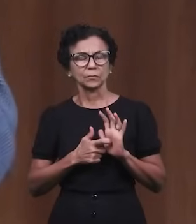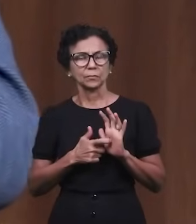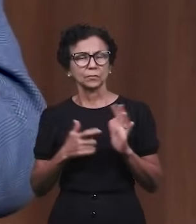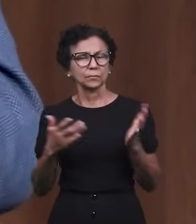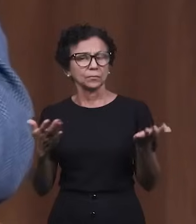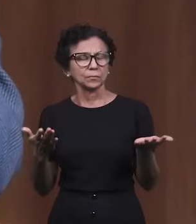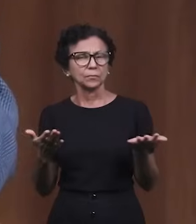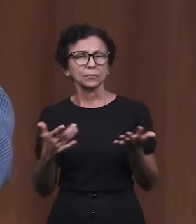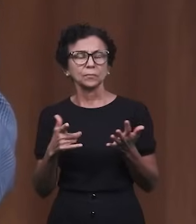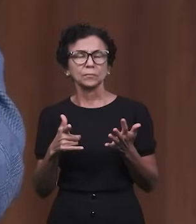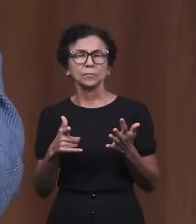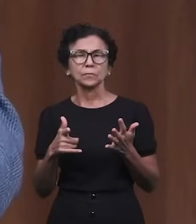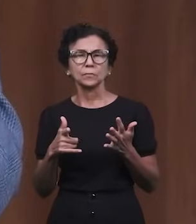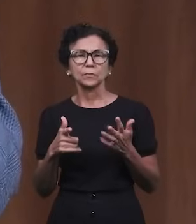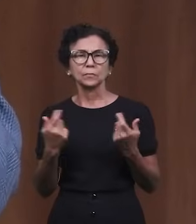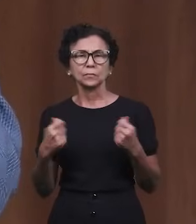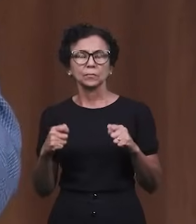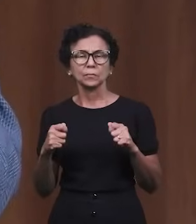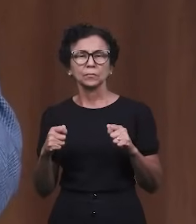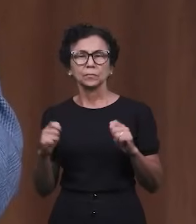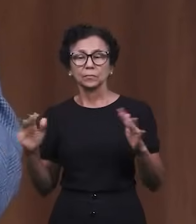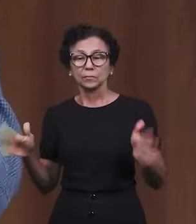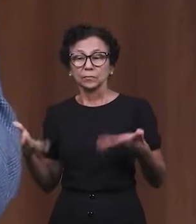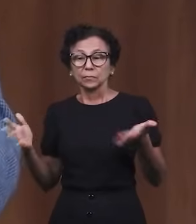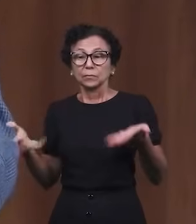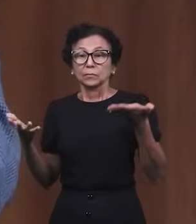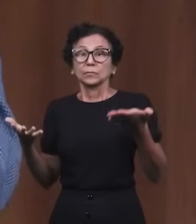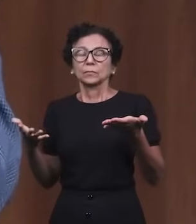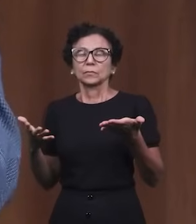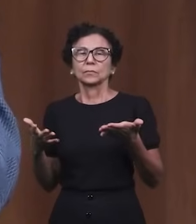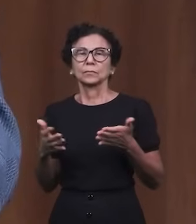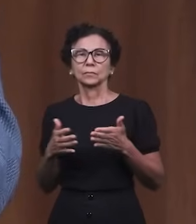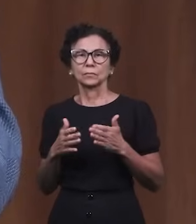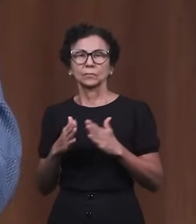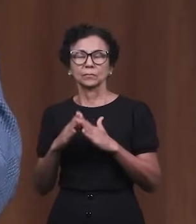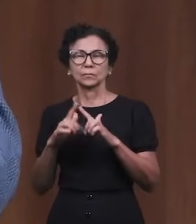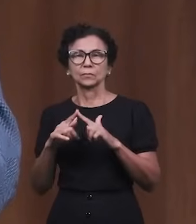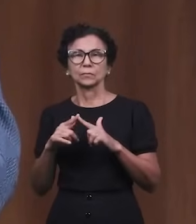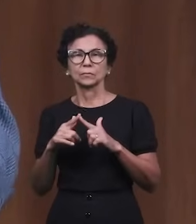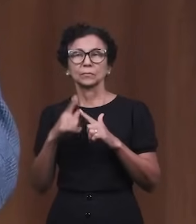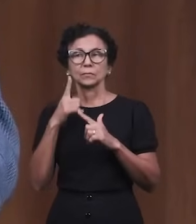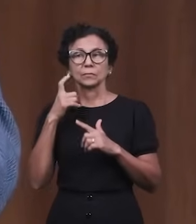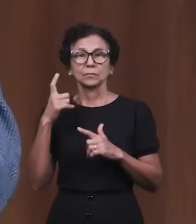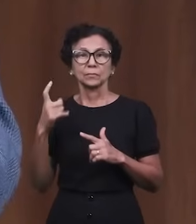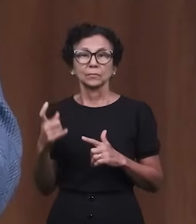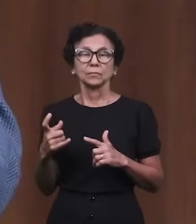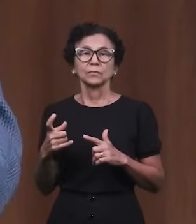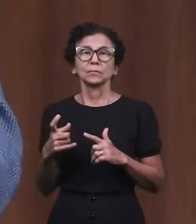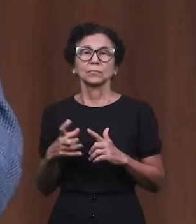Mas você tem que despertar a igreja a se interessar por essa